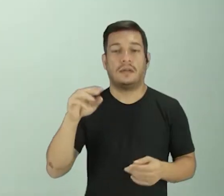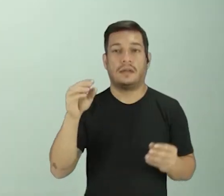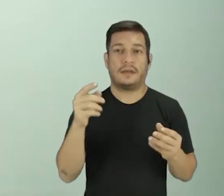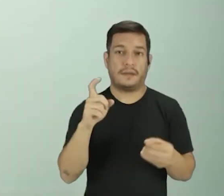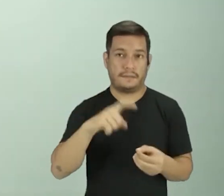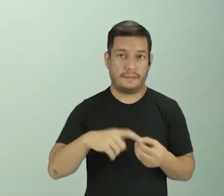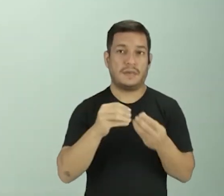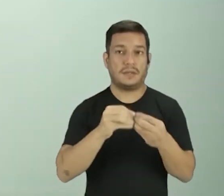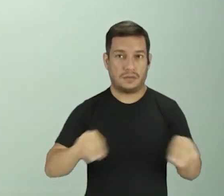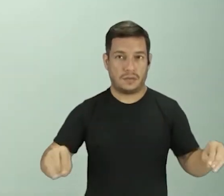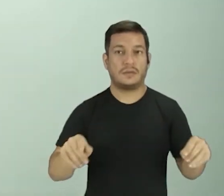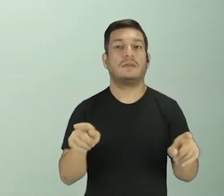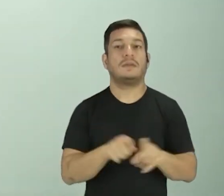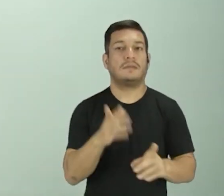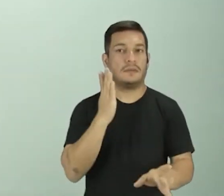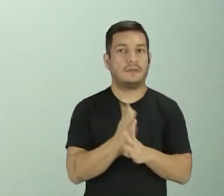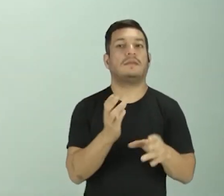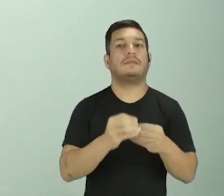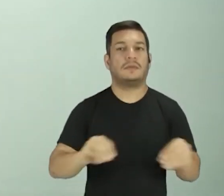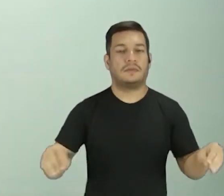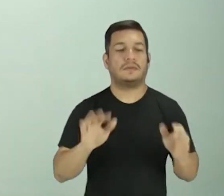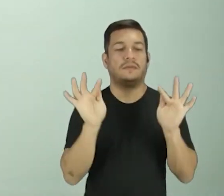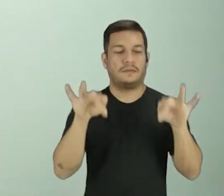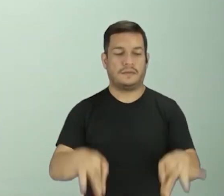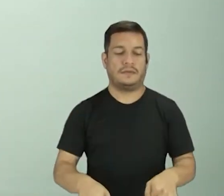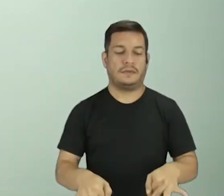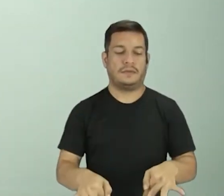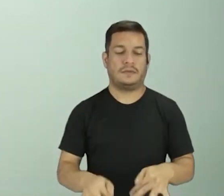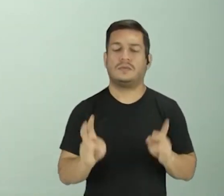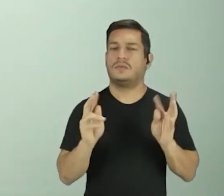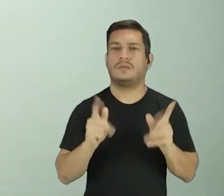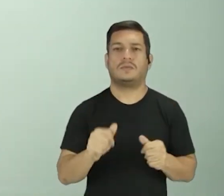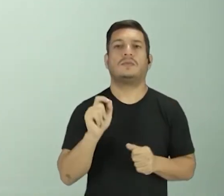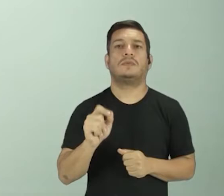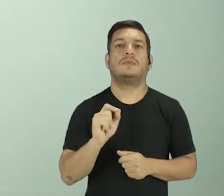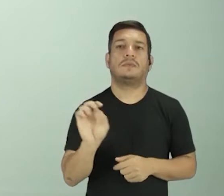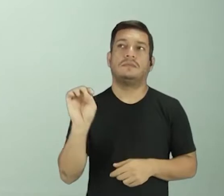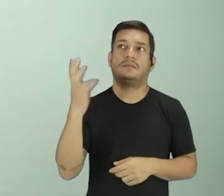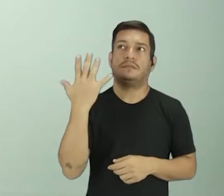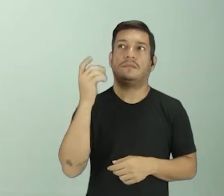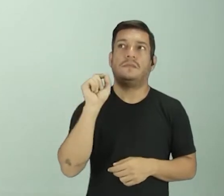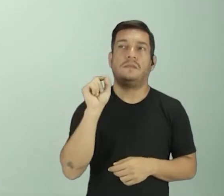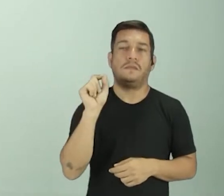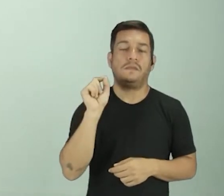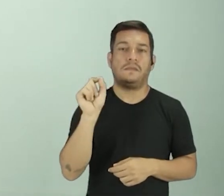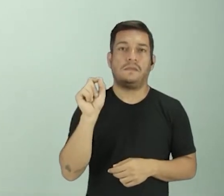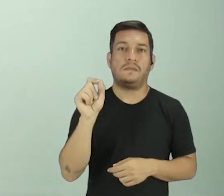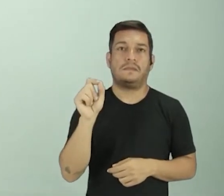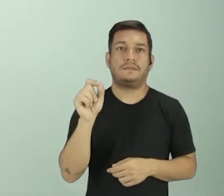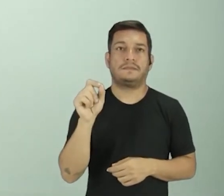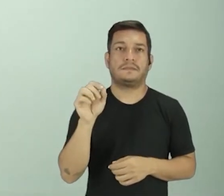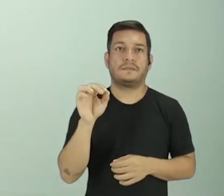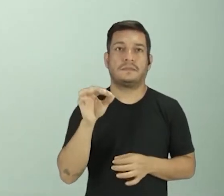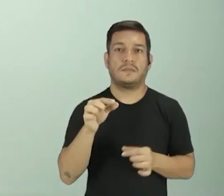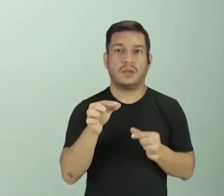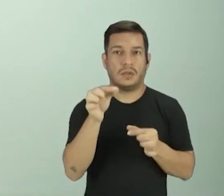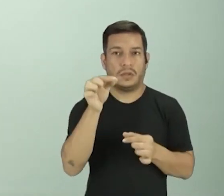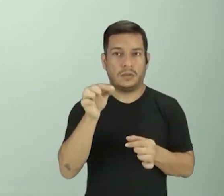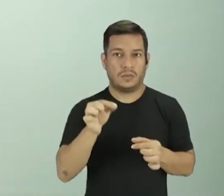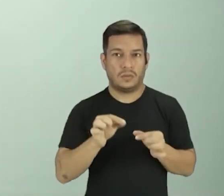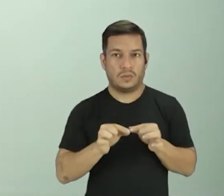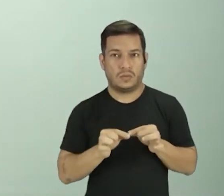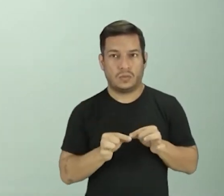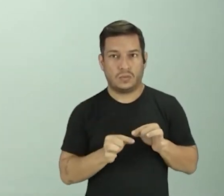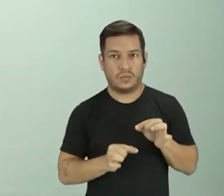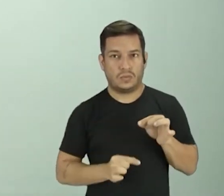mitose inicialmente, quanto meiose no processo final. Tudo isso acontece lá nos tubos seminíferos,